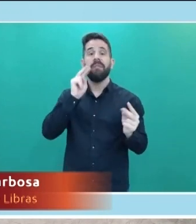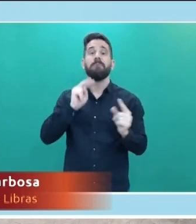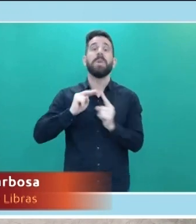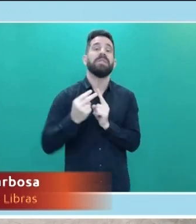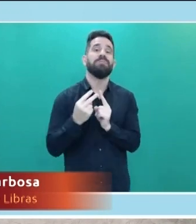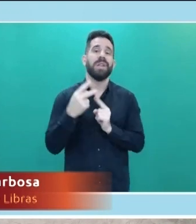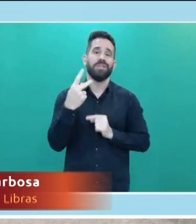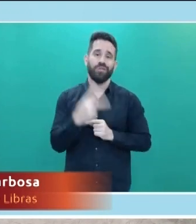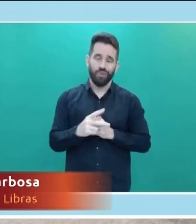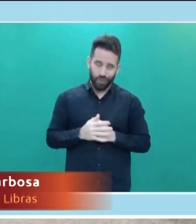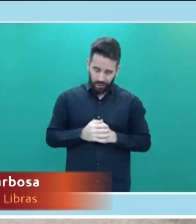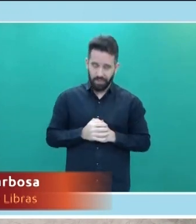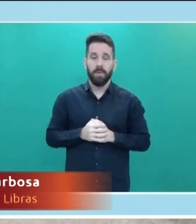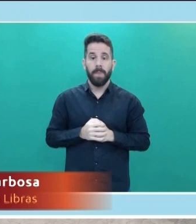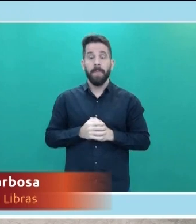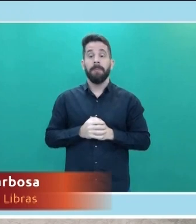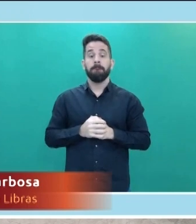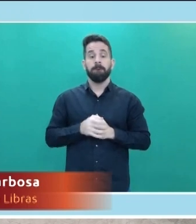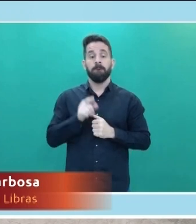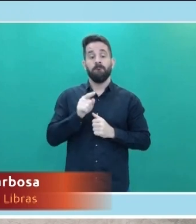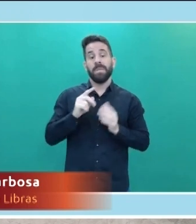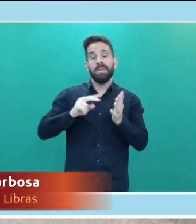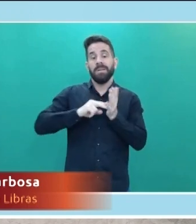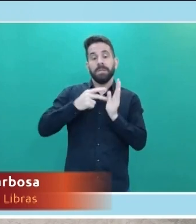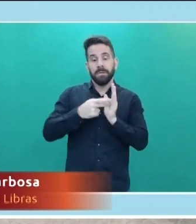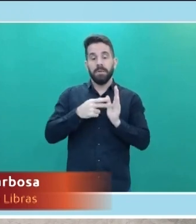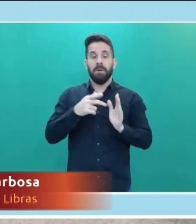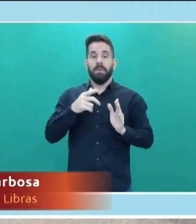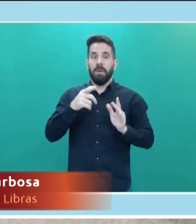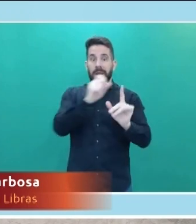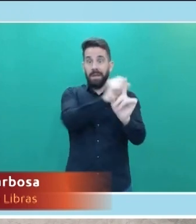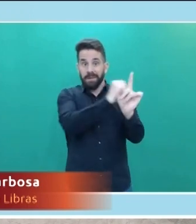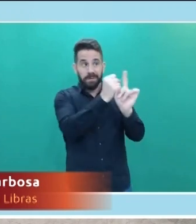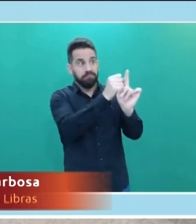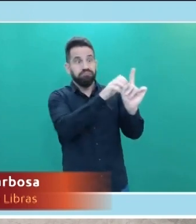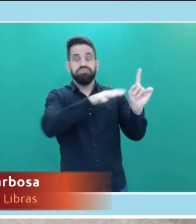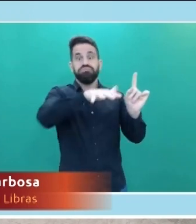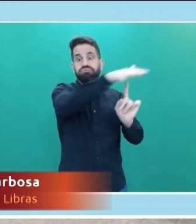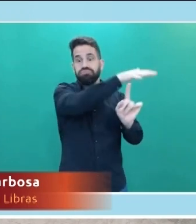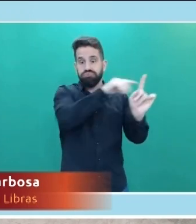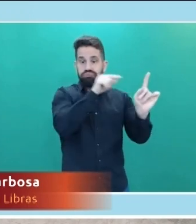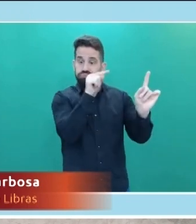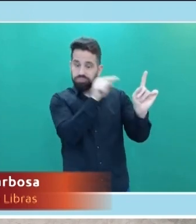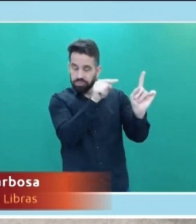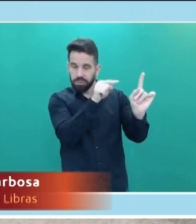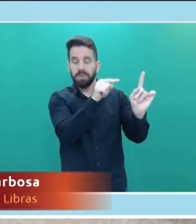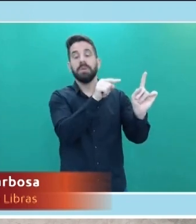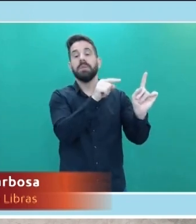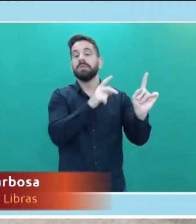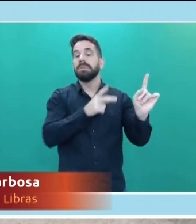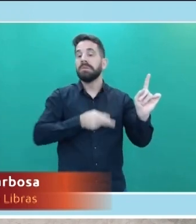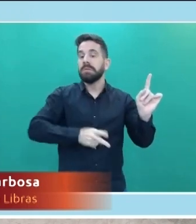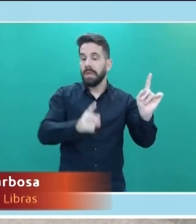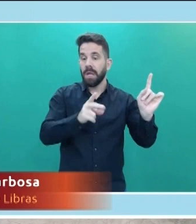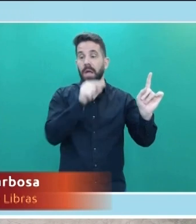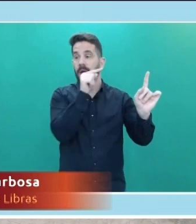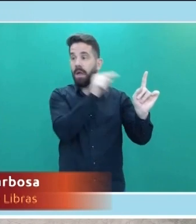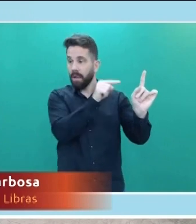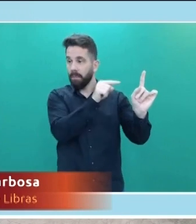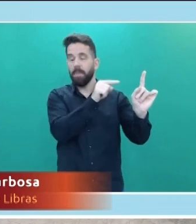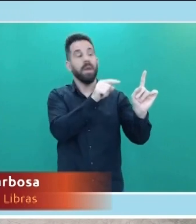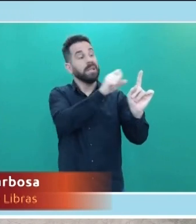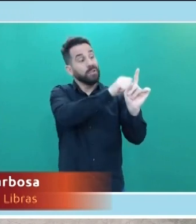toda nossa ordem social é uma ordem social genocêntrica, ou seja, concentrada nas mulheres, né, em benefício